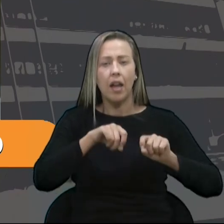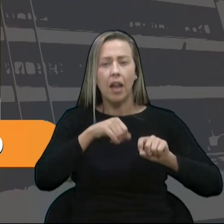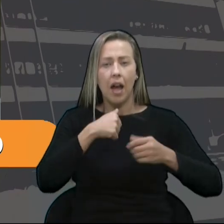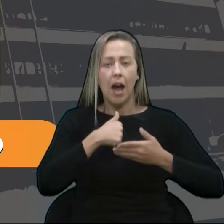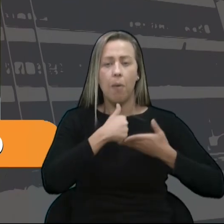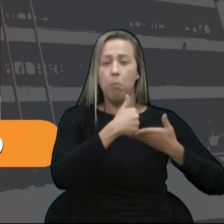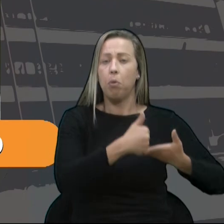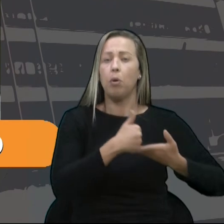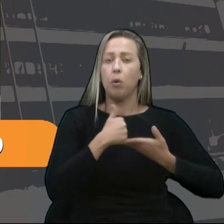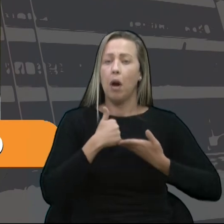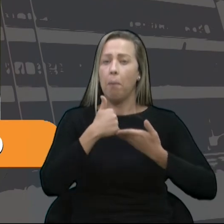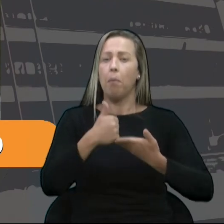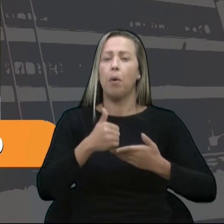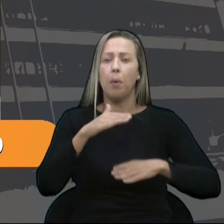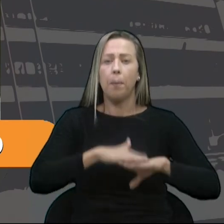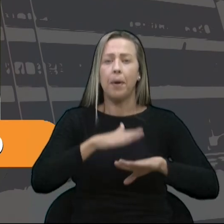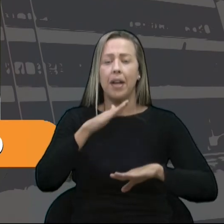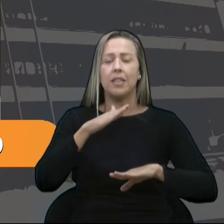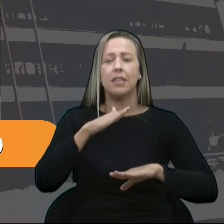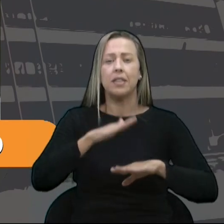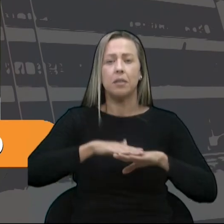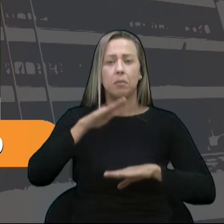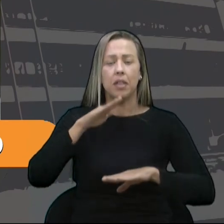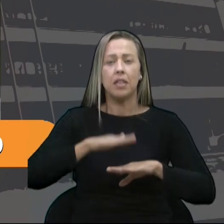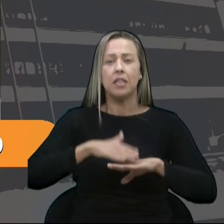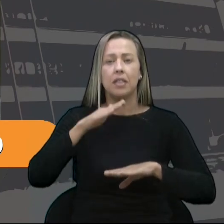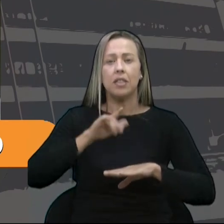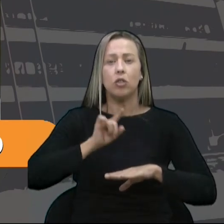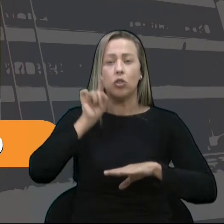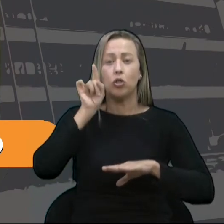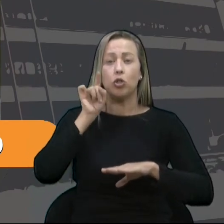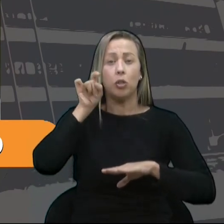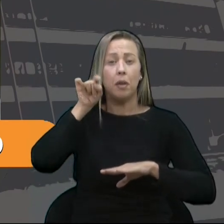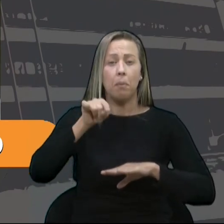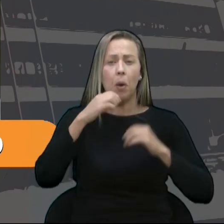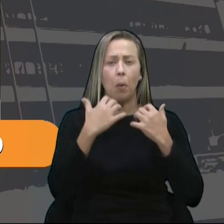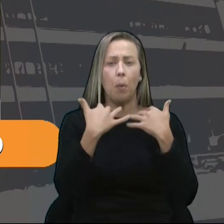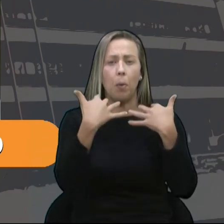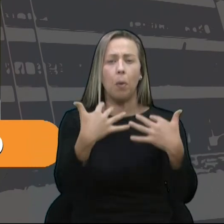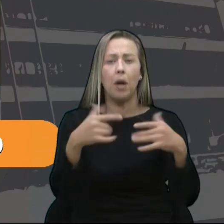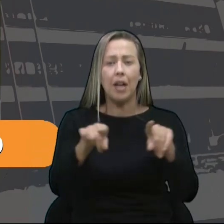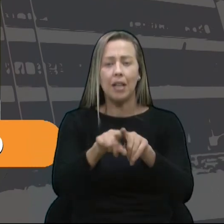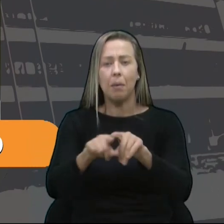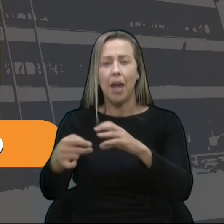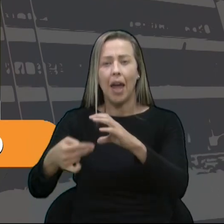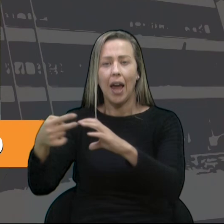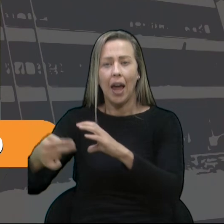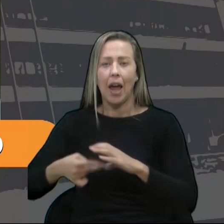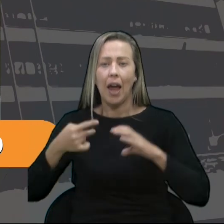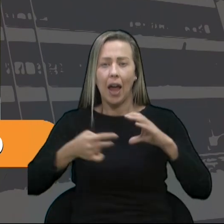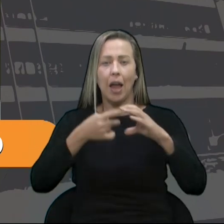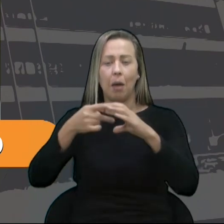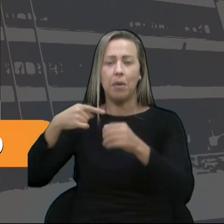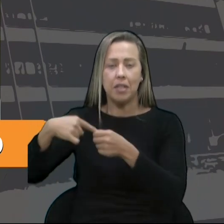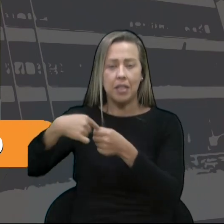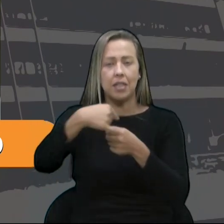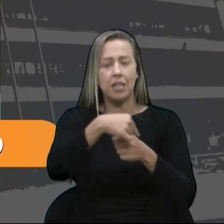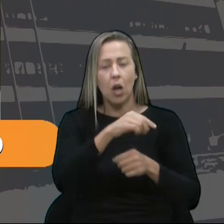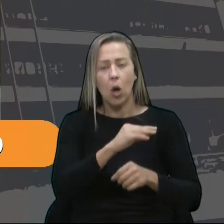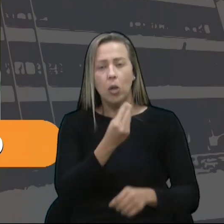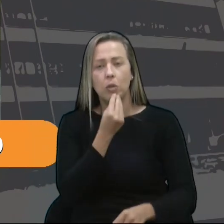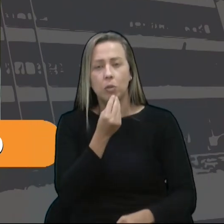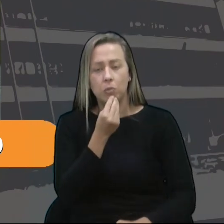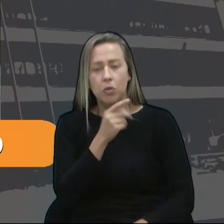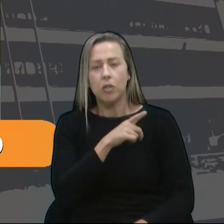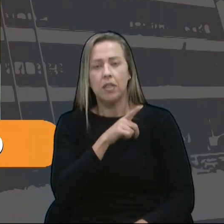cooperação com mais de 1.000 assembleias e câmaras municipais, né? Obviamente que a Assembleia a gente tem